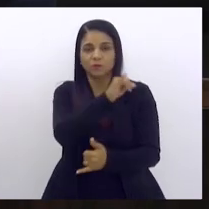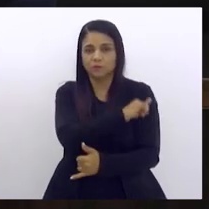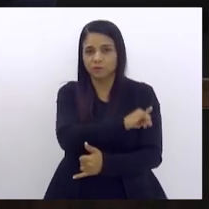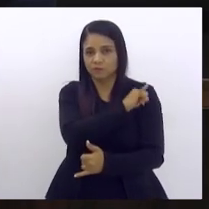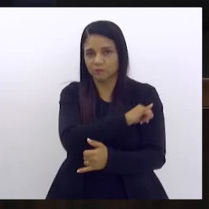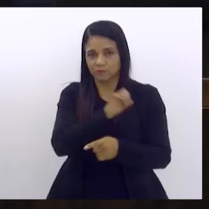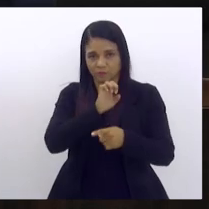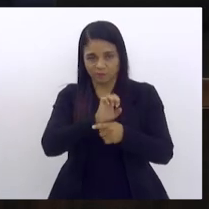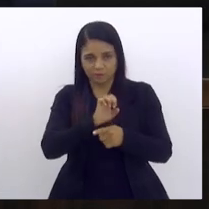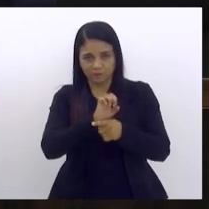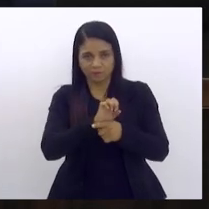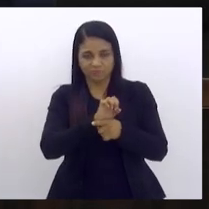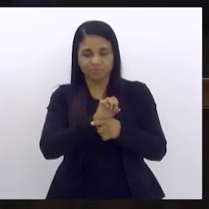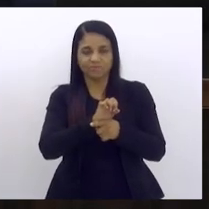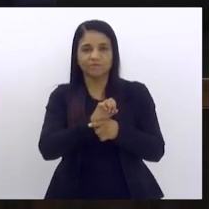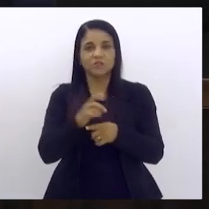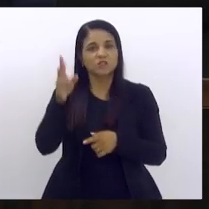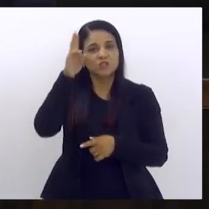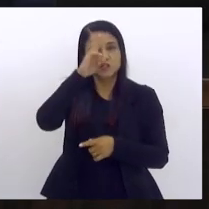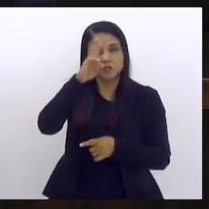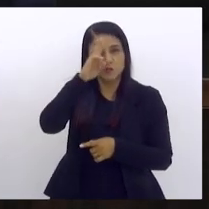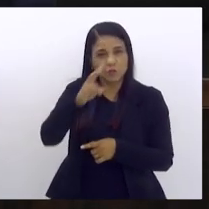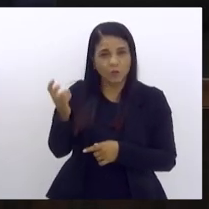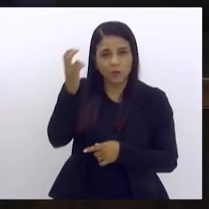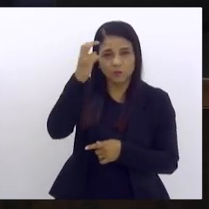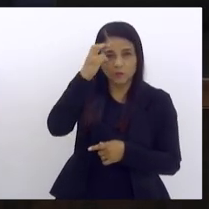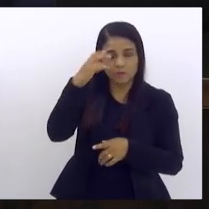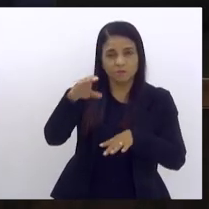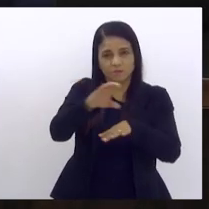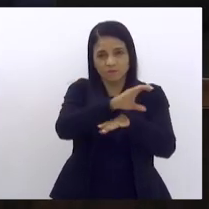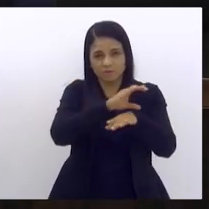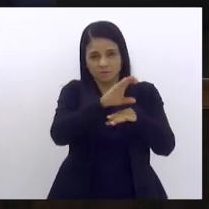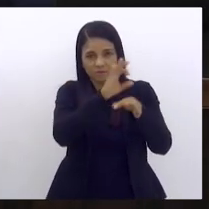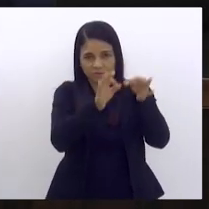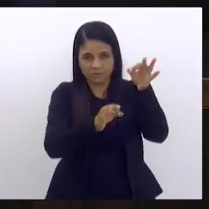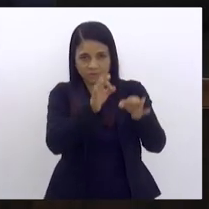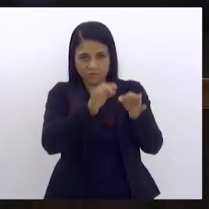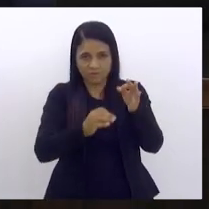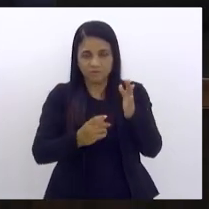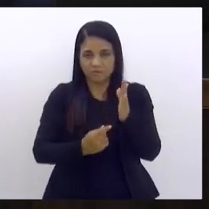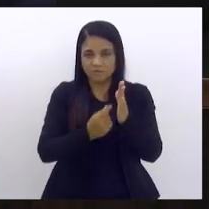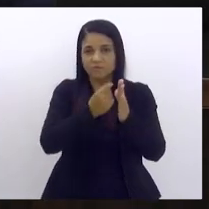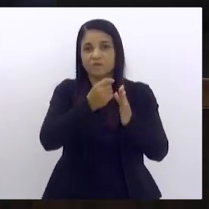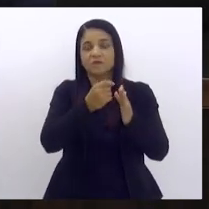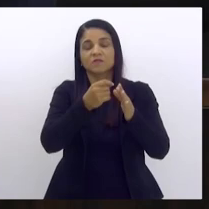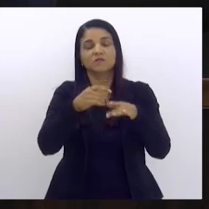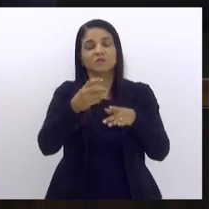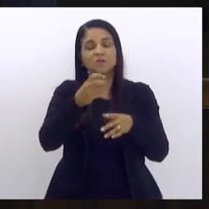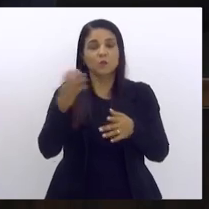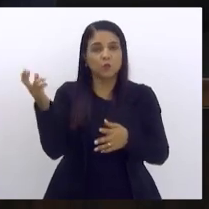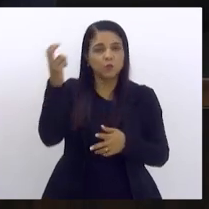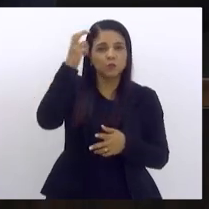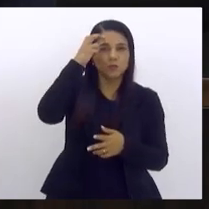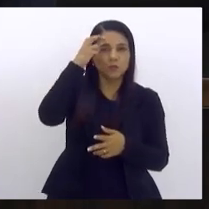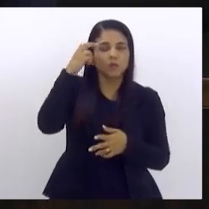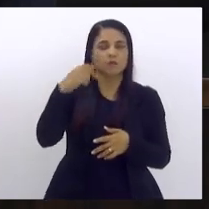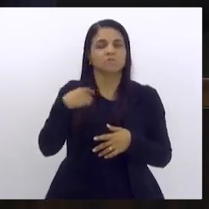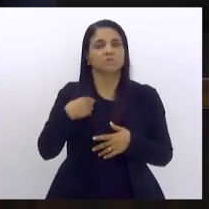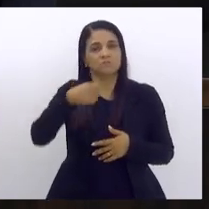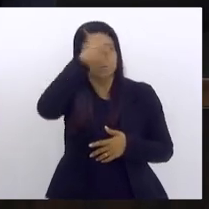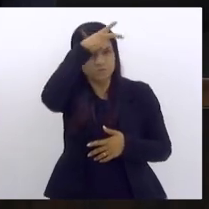cultural. Pendentes e pareceres das comissões de Constituição e Justiça, de Cultura e de Assuntos Municipais e Desenvolvimento